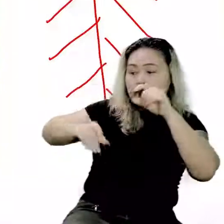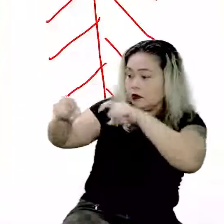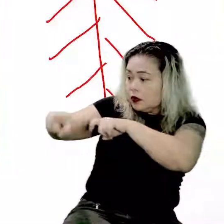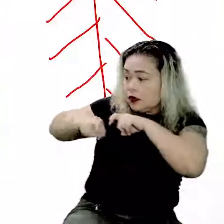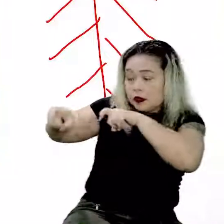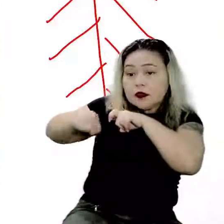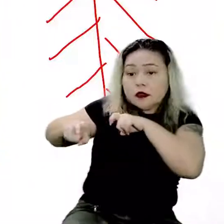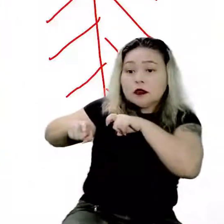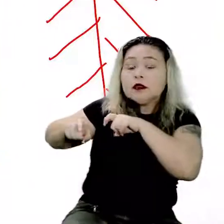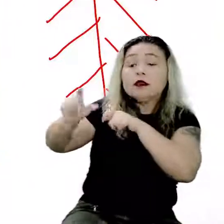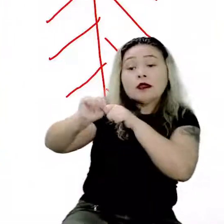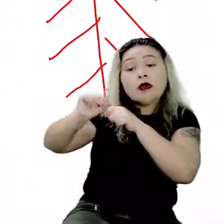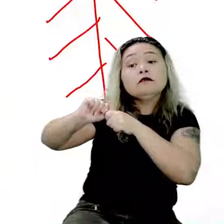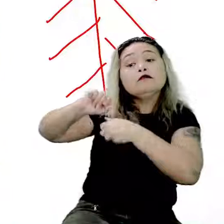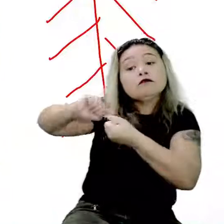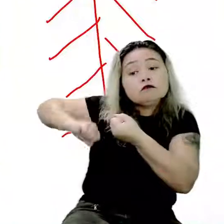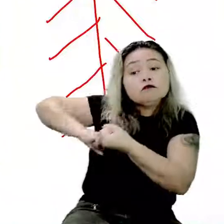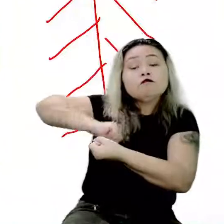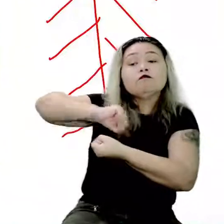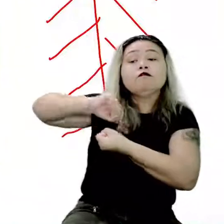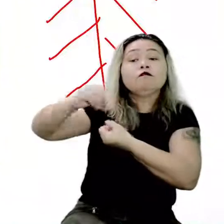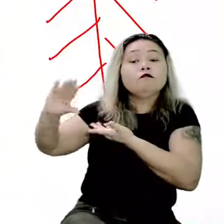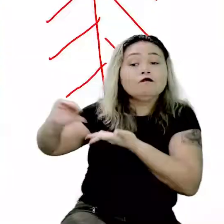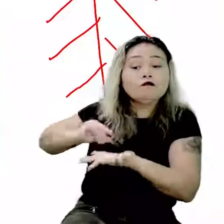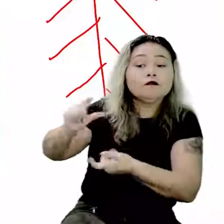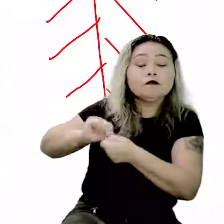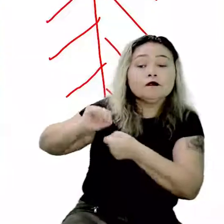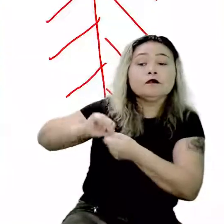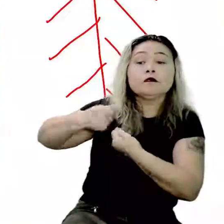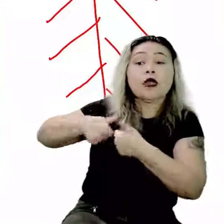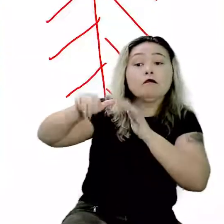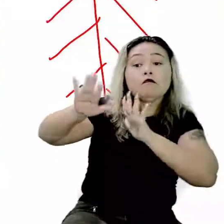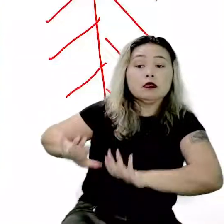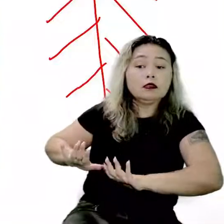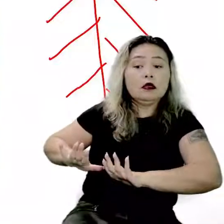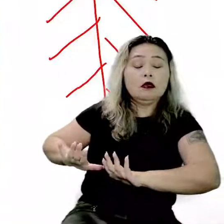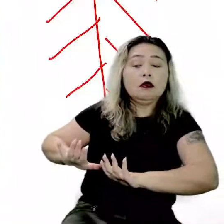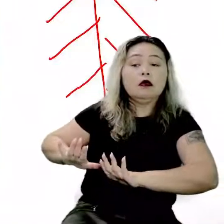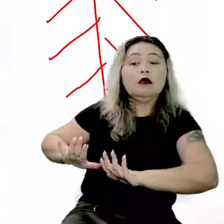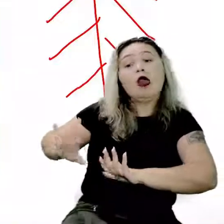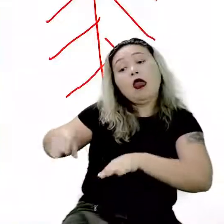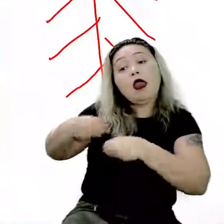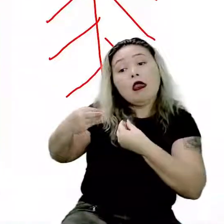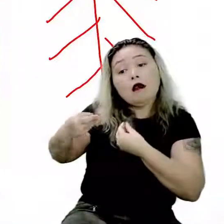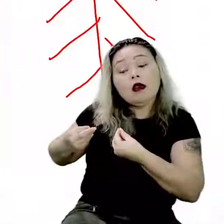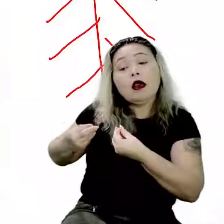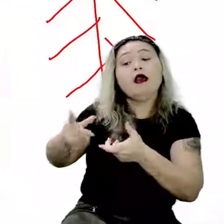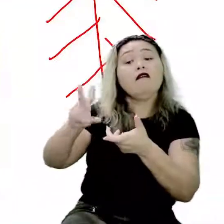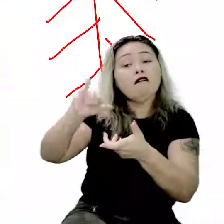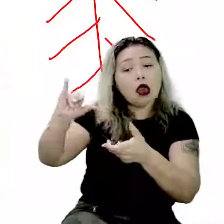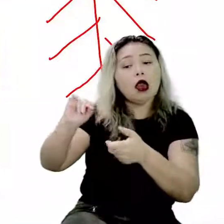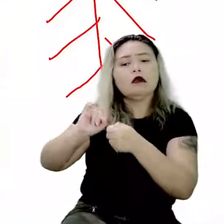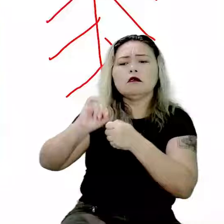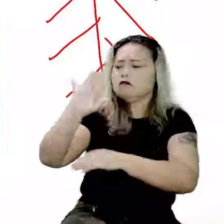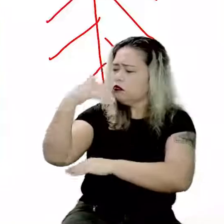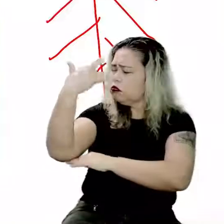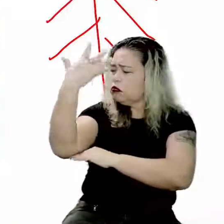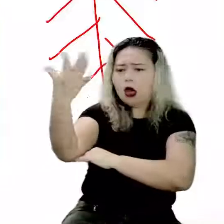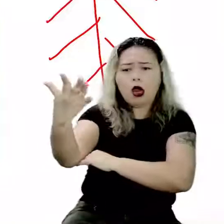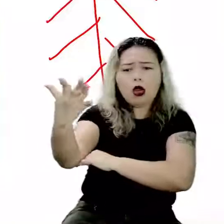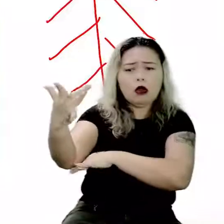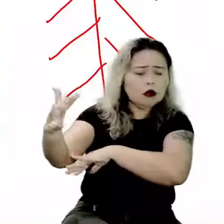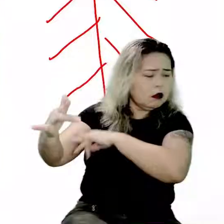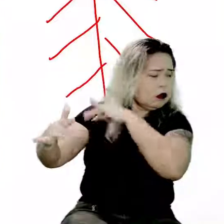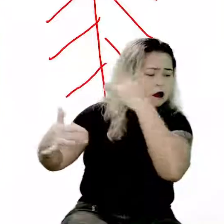ter que se sustentar, ele vai ter que se manter, e para isso ele vai devastar